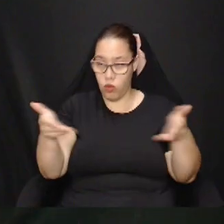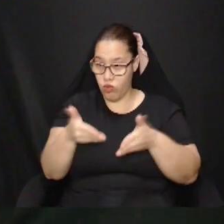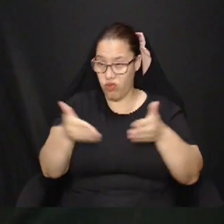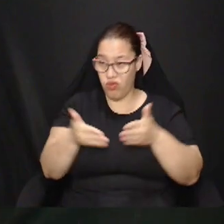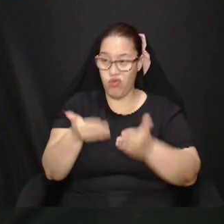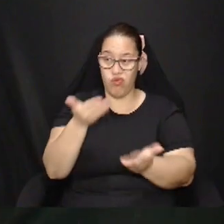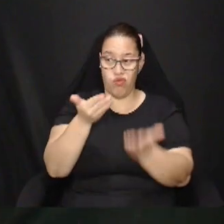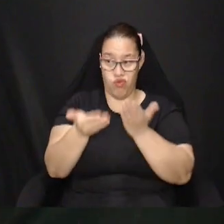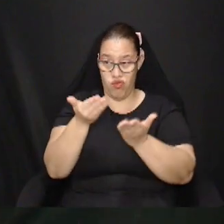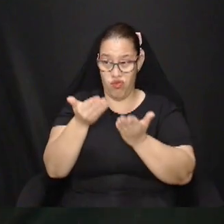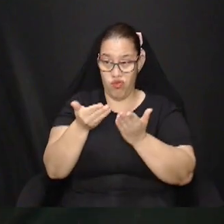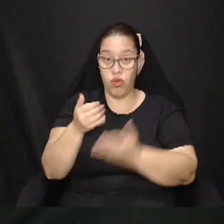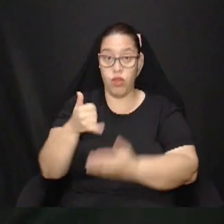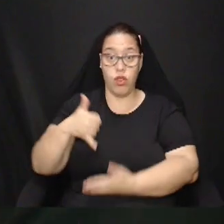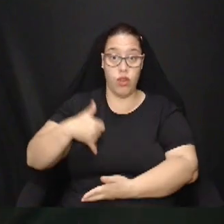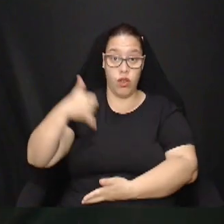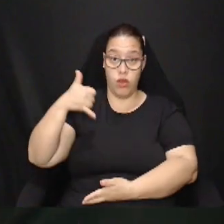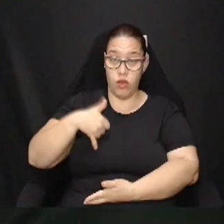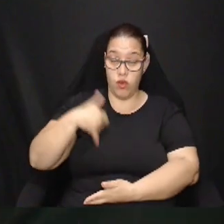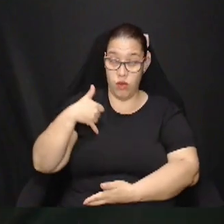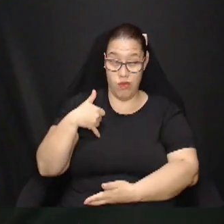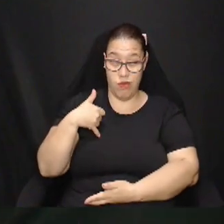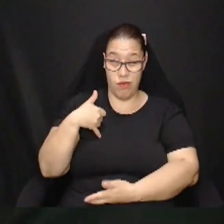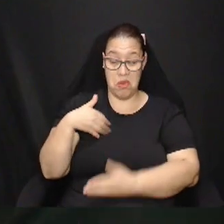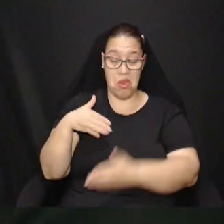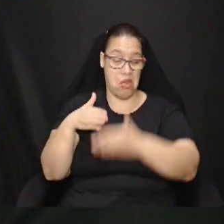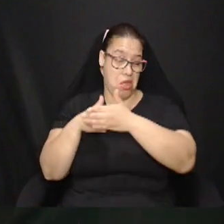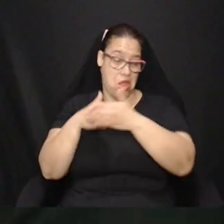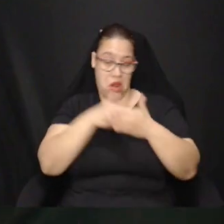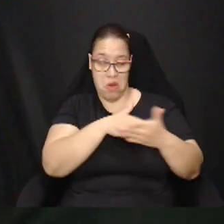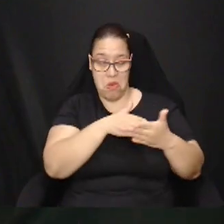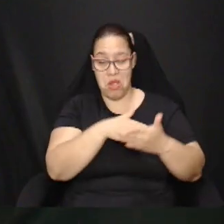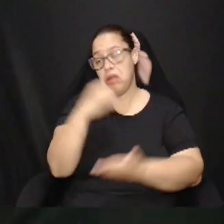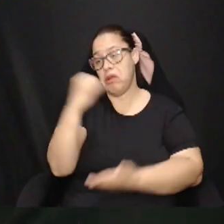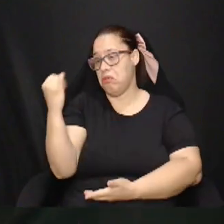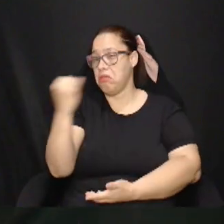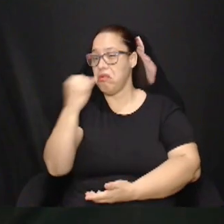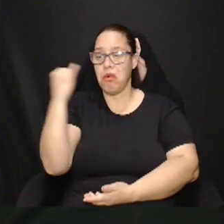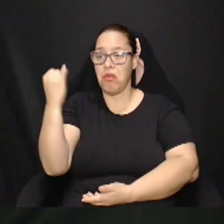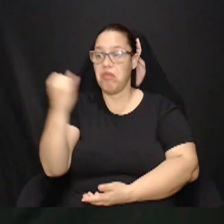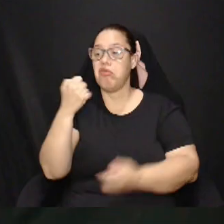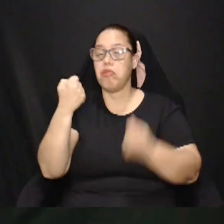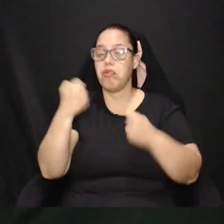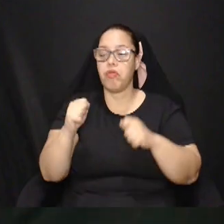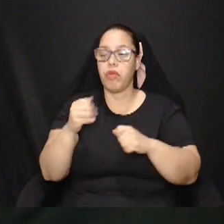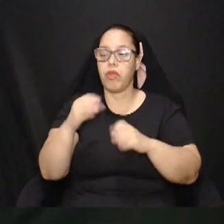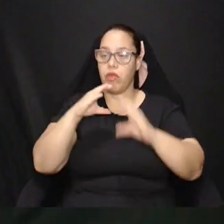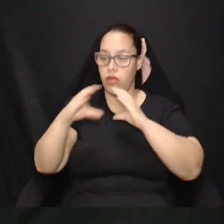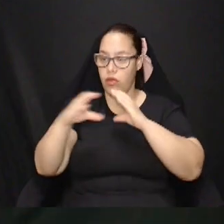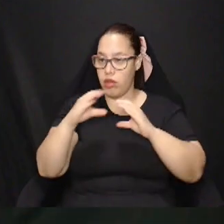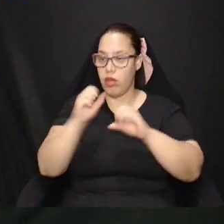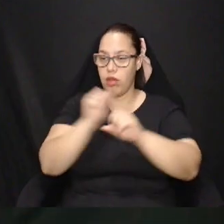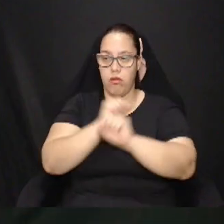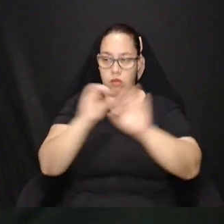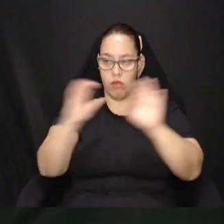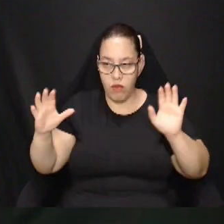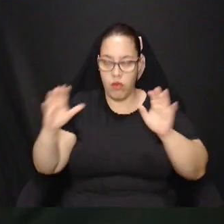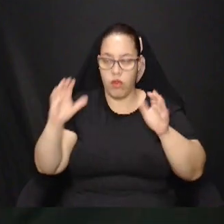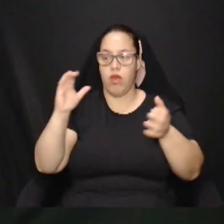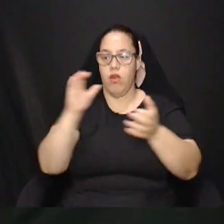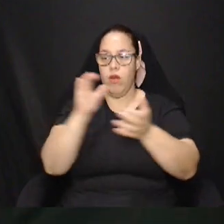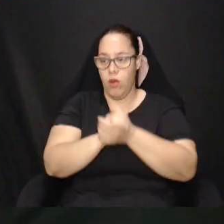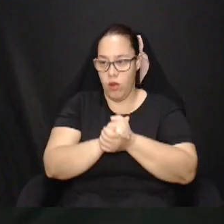da idade? Tem limites importantes que precisam ser comunicados de forma clara aos casais? Tem muita